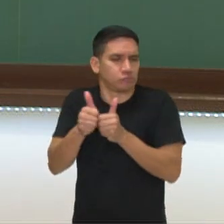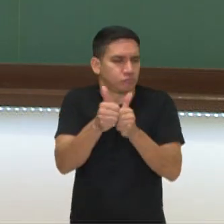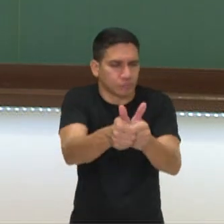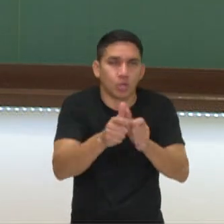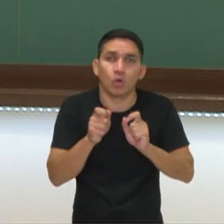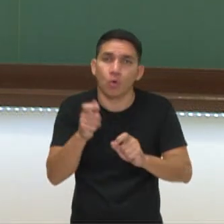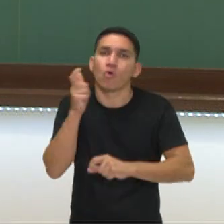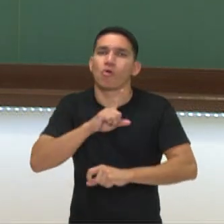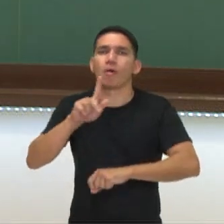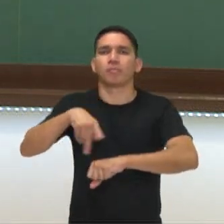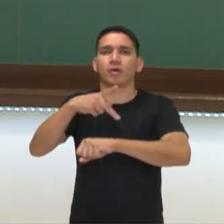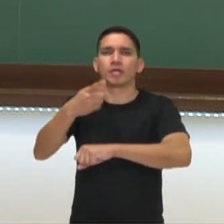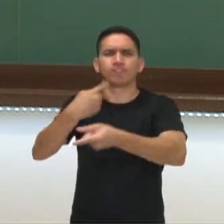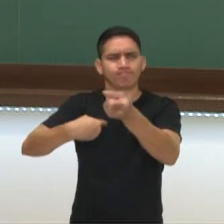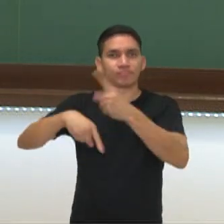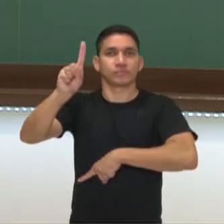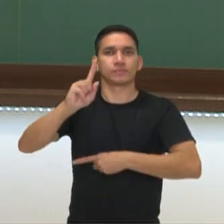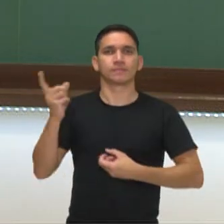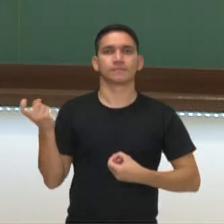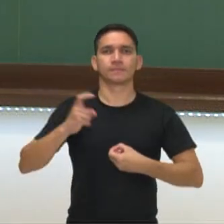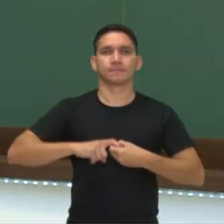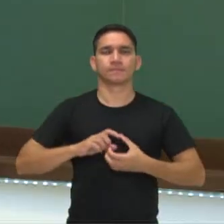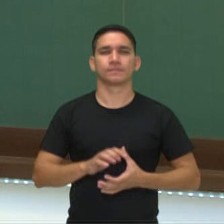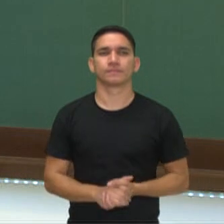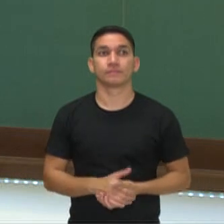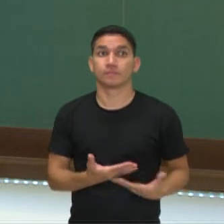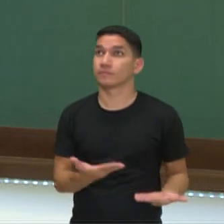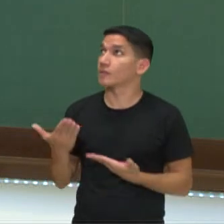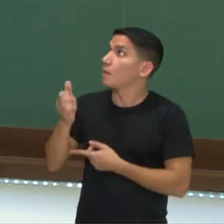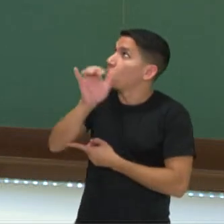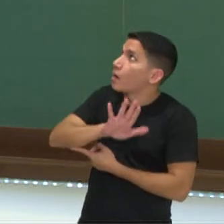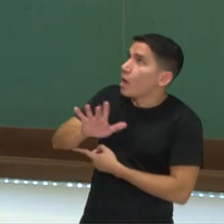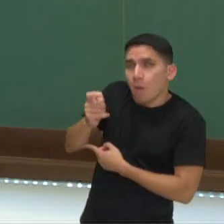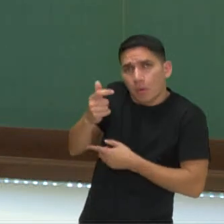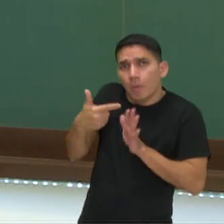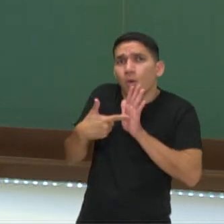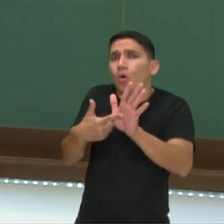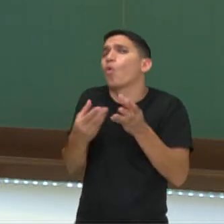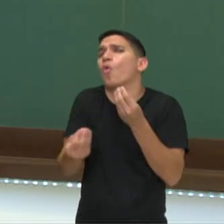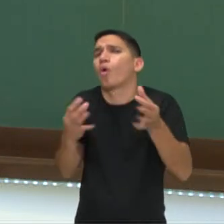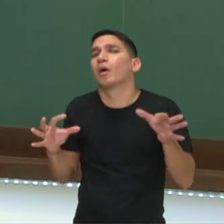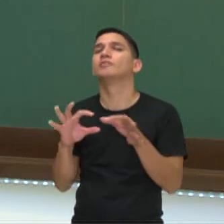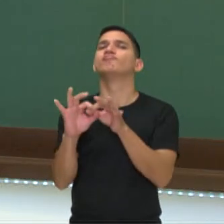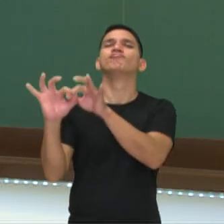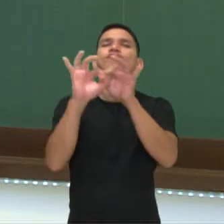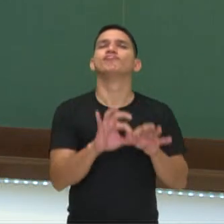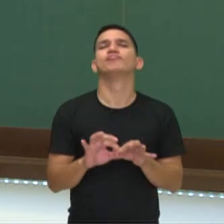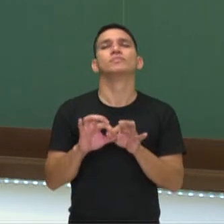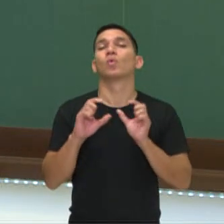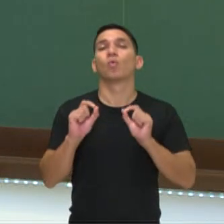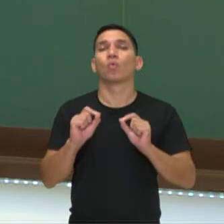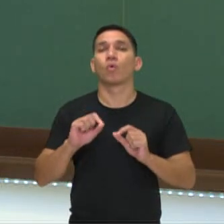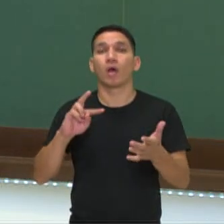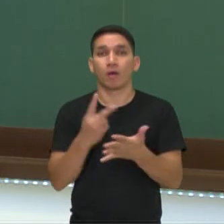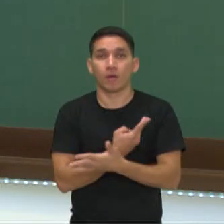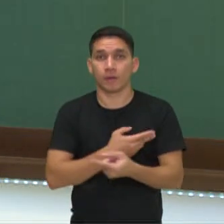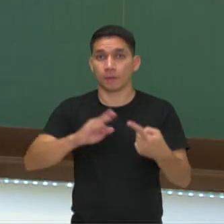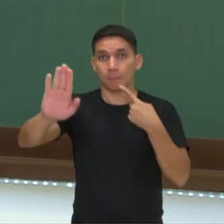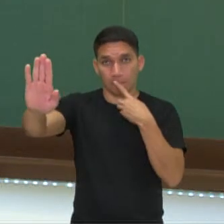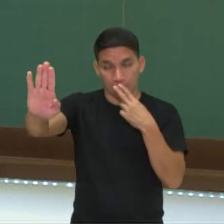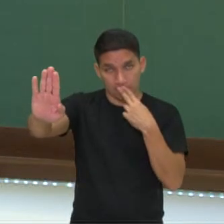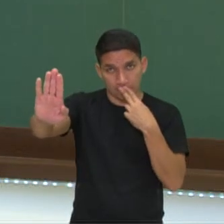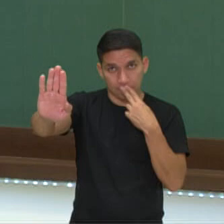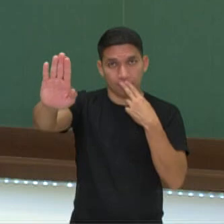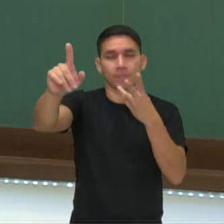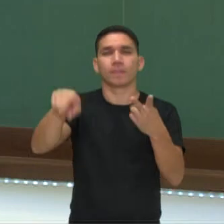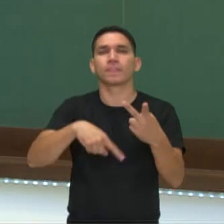então esses países pudessem se reerguer. Essa imagem mostra um pouco dessa união e do Hitler ser o